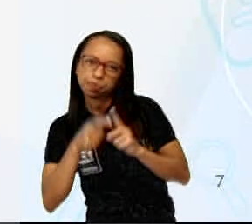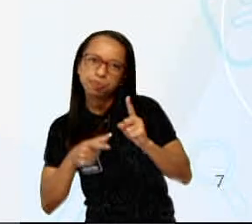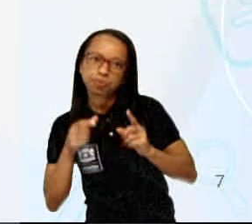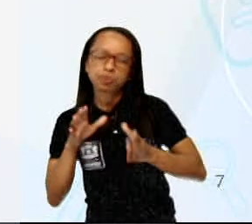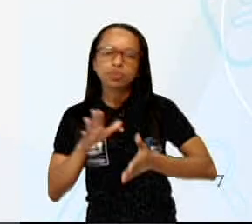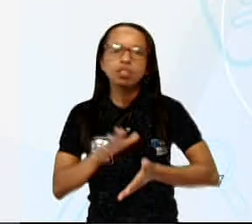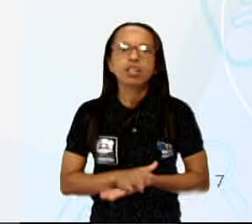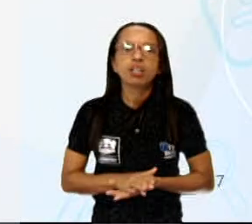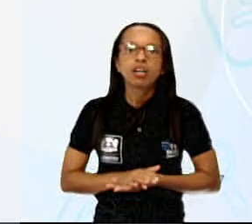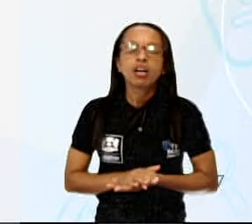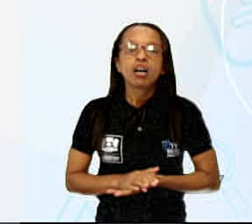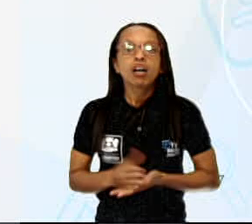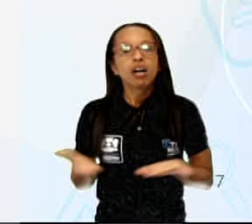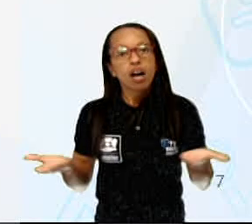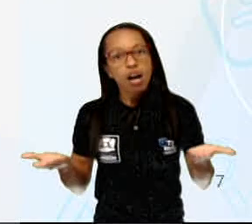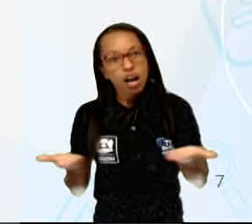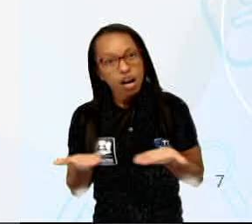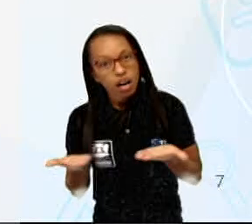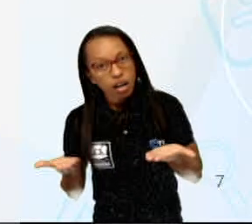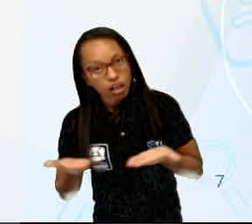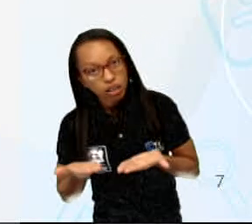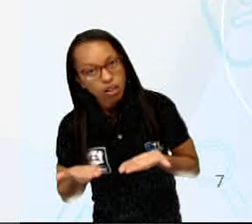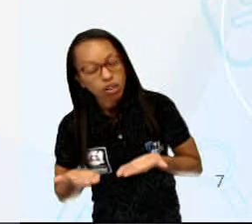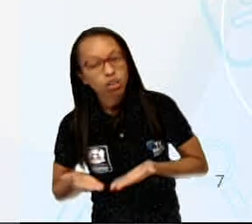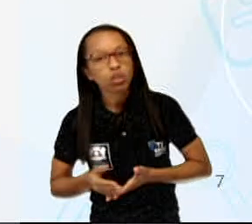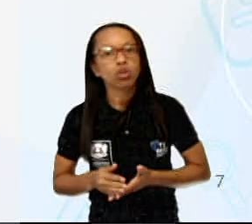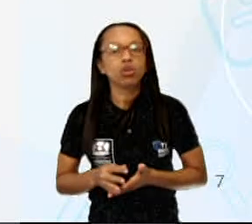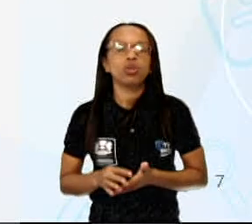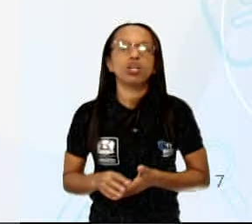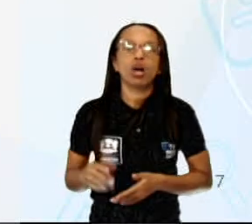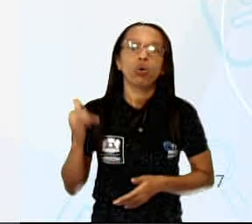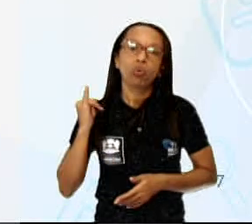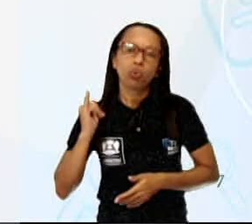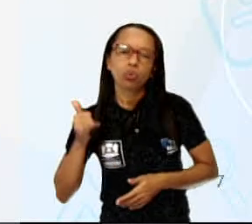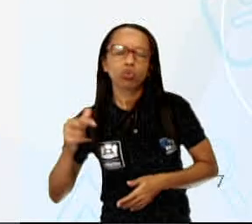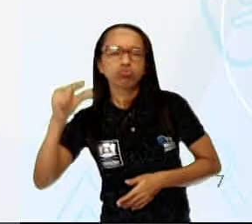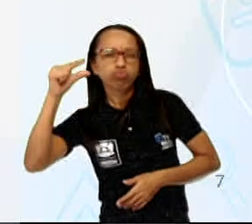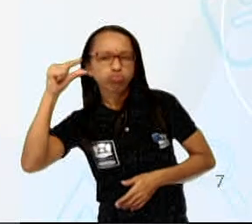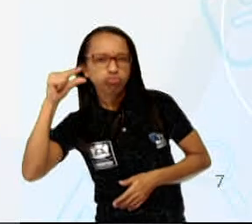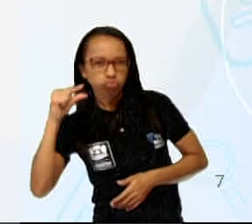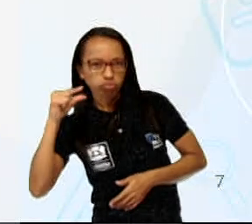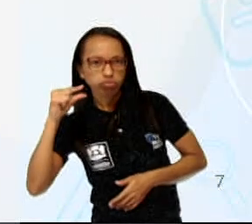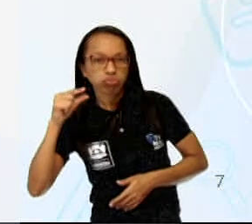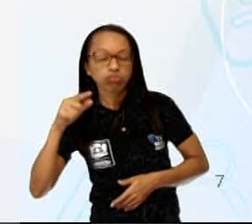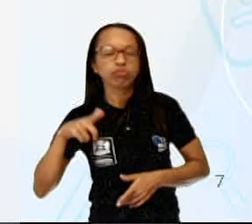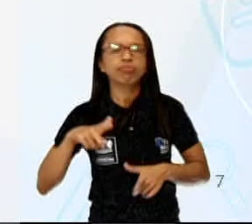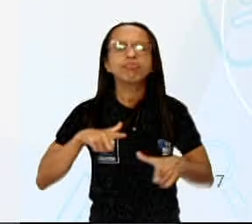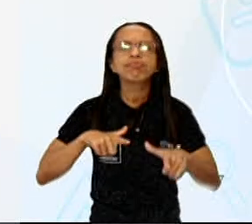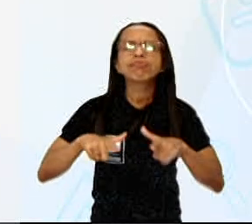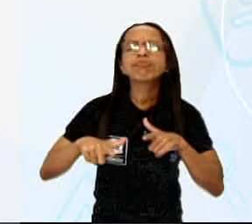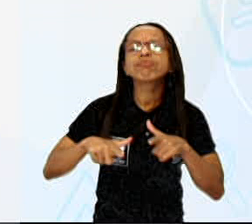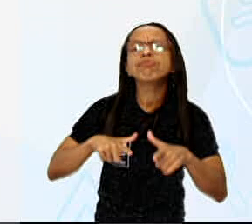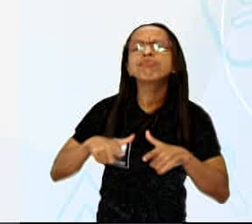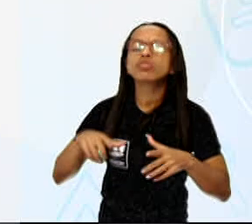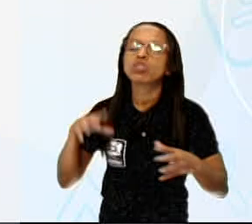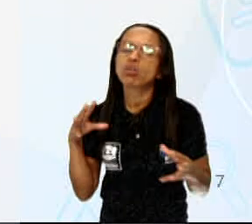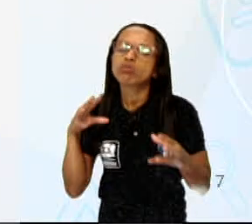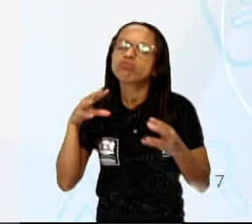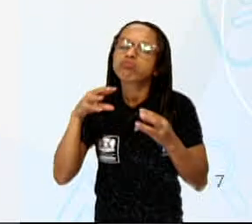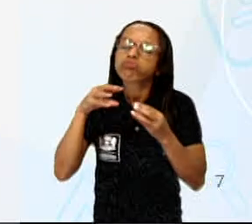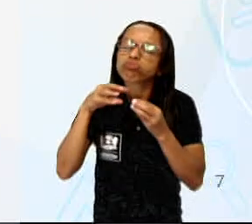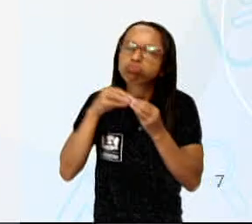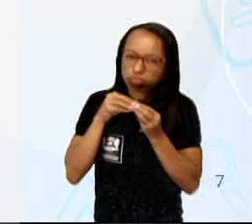do miniconto, que é um subgênero do conto, nós vimos que ele vai trabalhar ainda mais com essa noção de